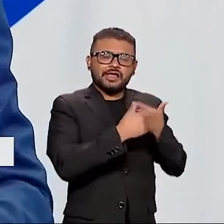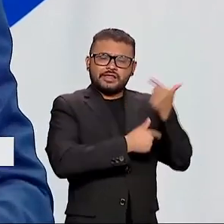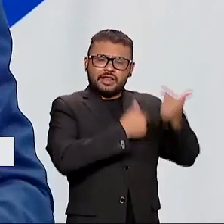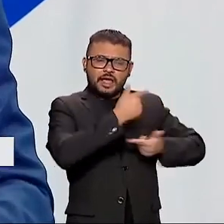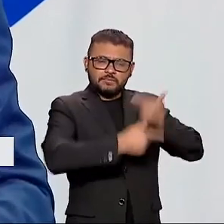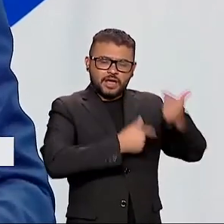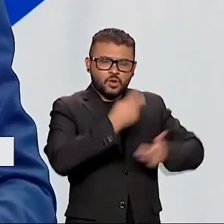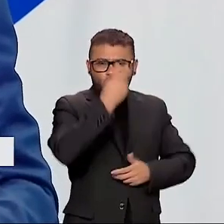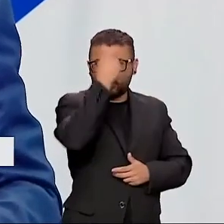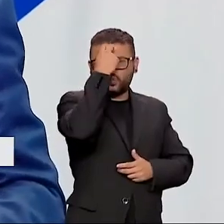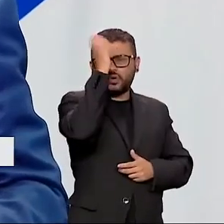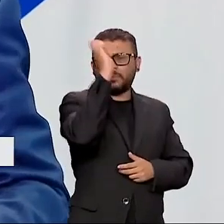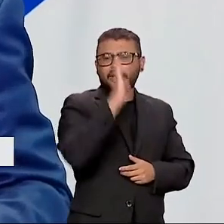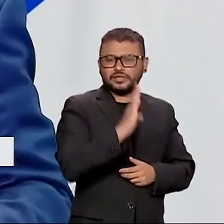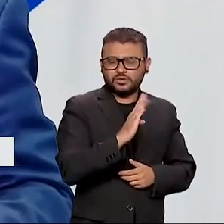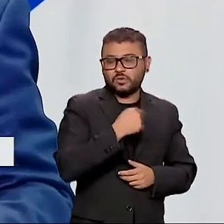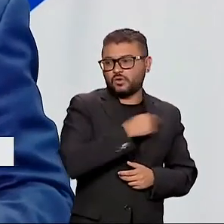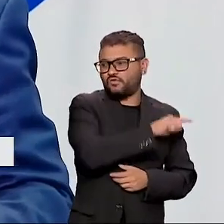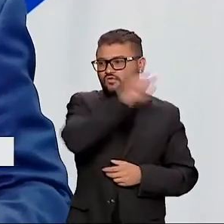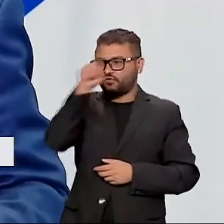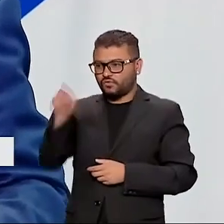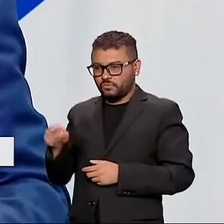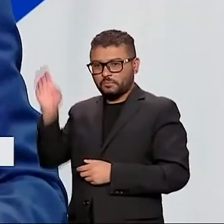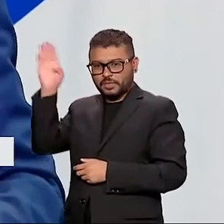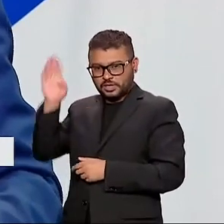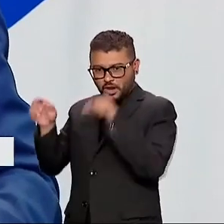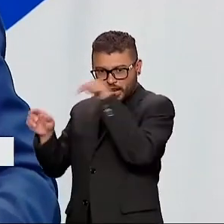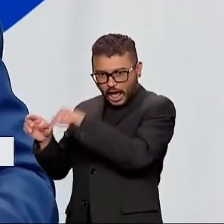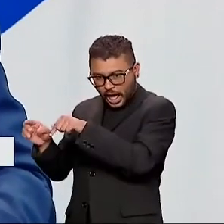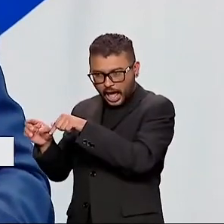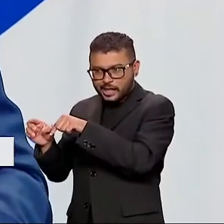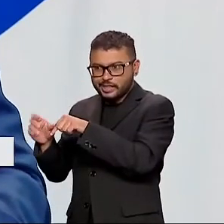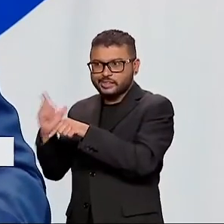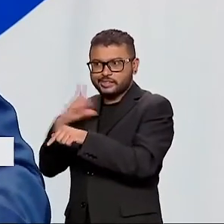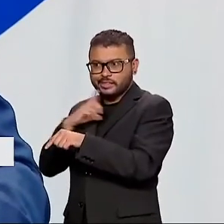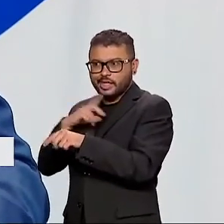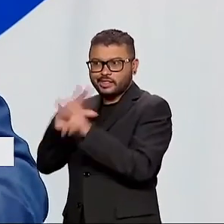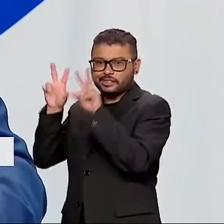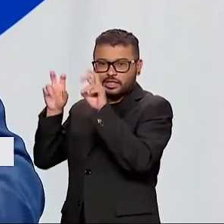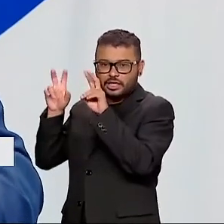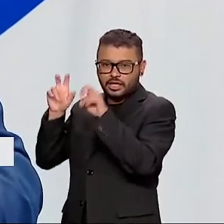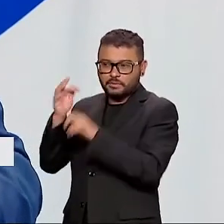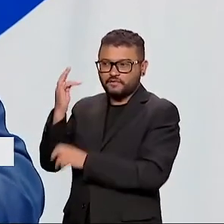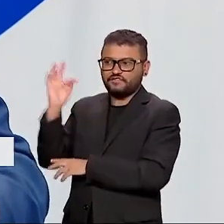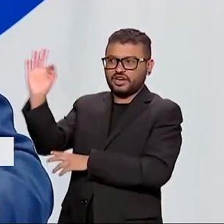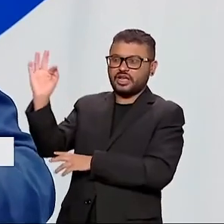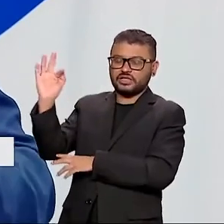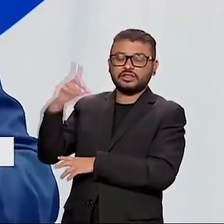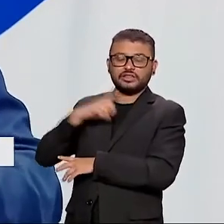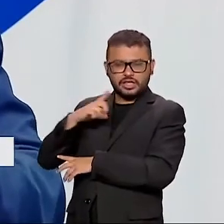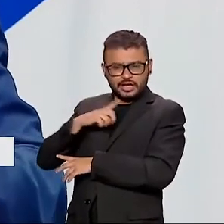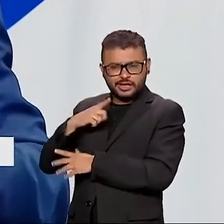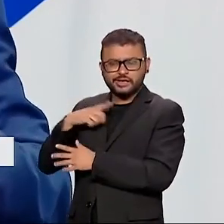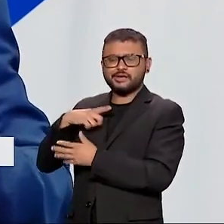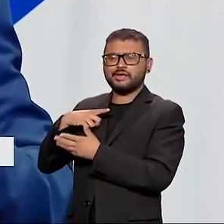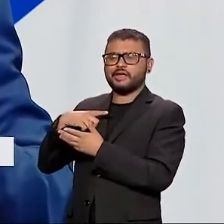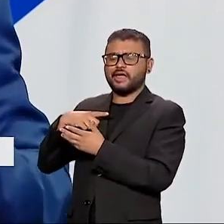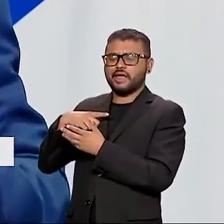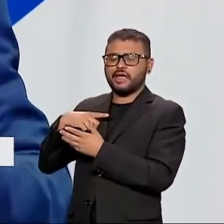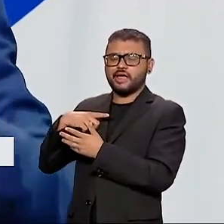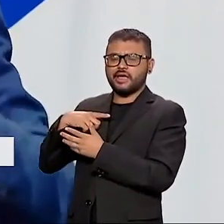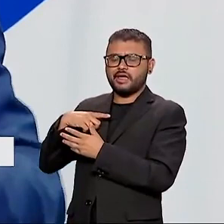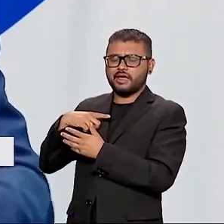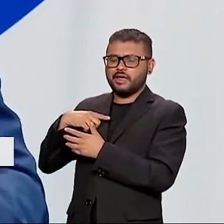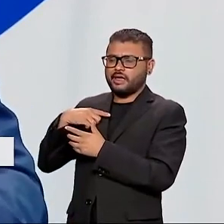culturais brasileiras. Depois eu participei lá no Brasil, quando o Sarkozy foi lá, de um outro evento com muitas